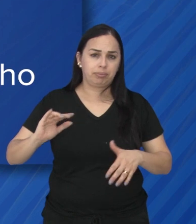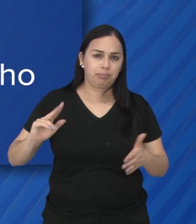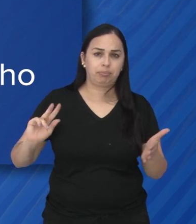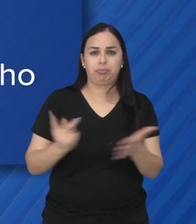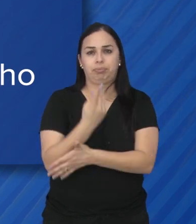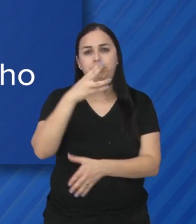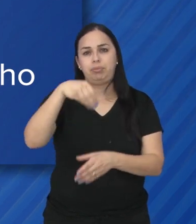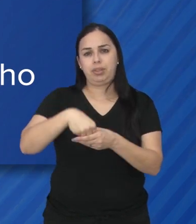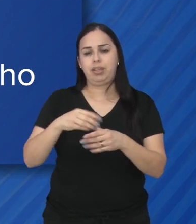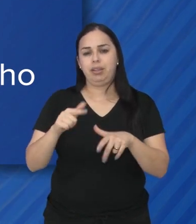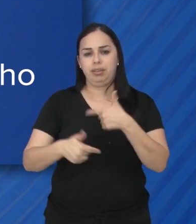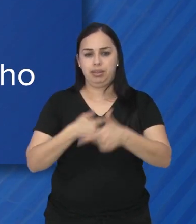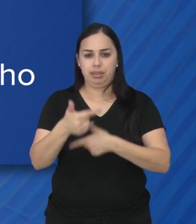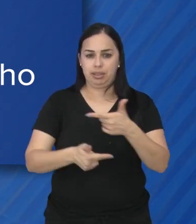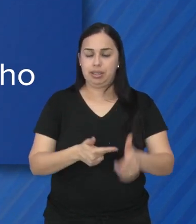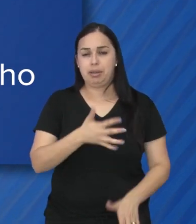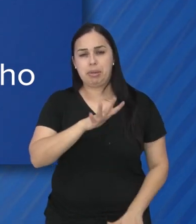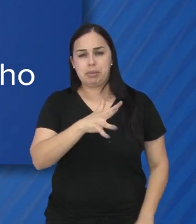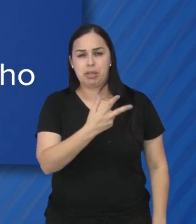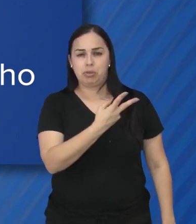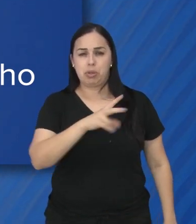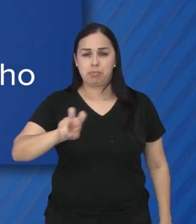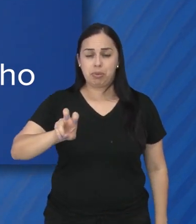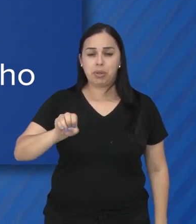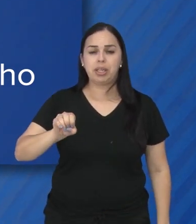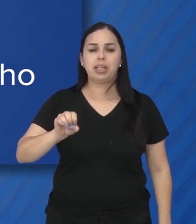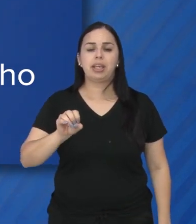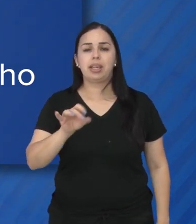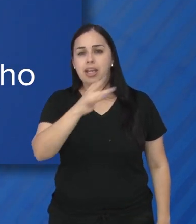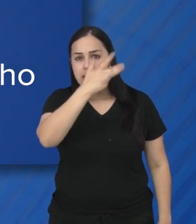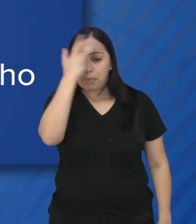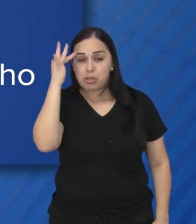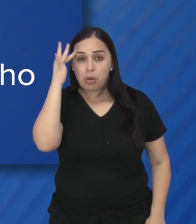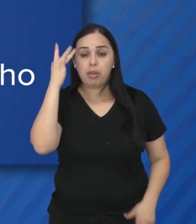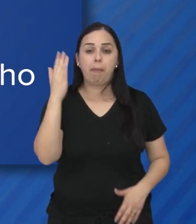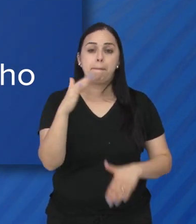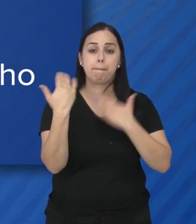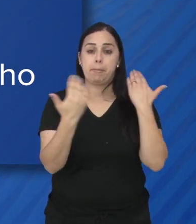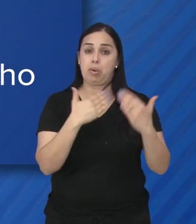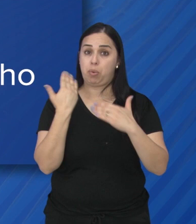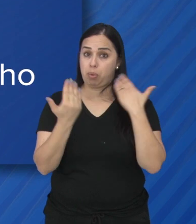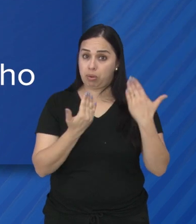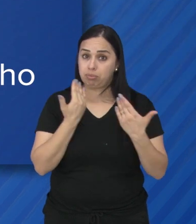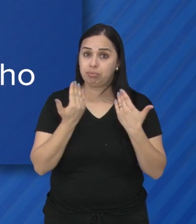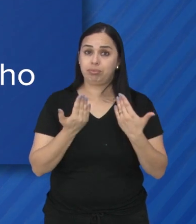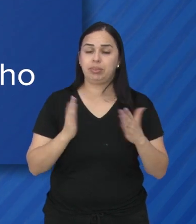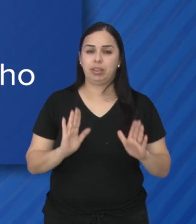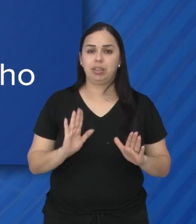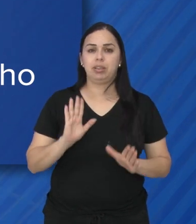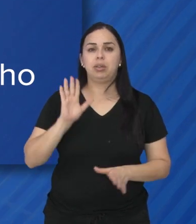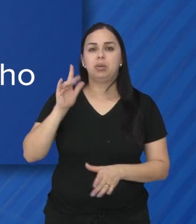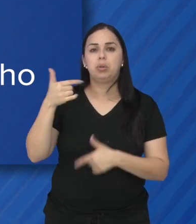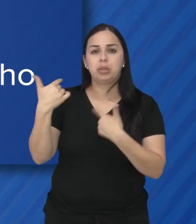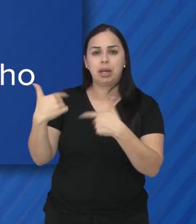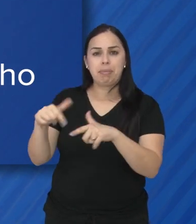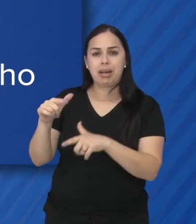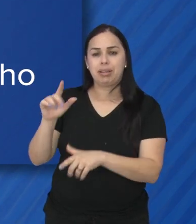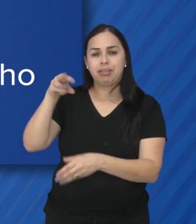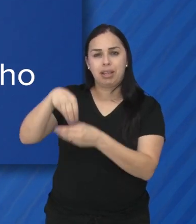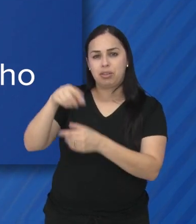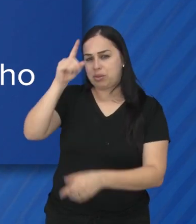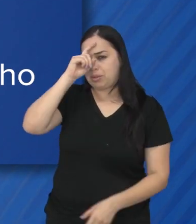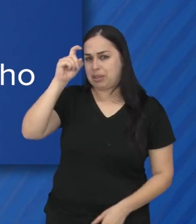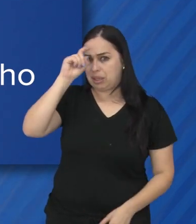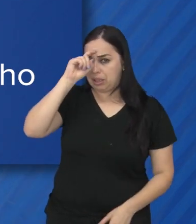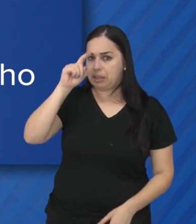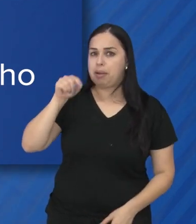mortes relacionadas chegaram a 2.500 vítimas. Ainda nesse ranking, o trabalho nos hospitais registra o